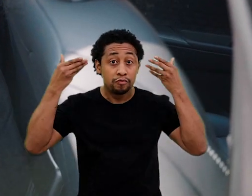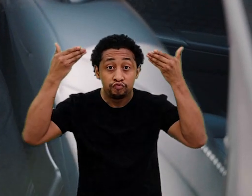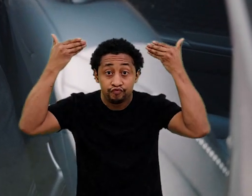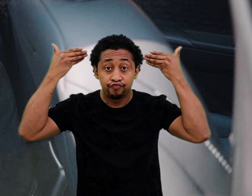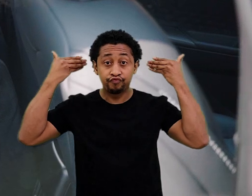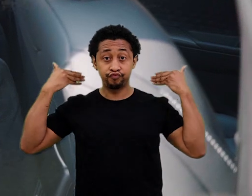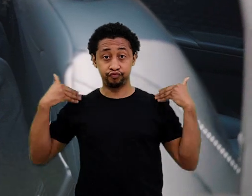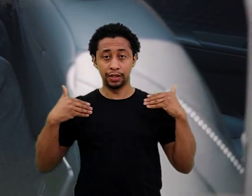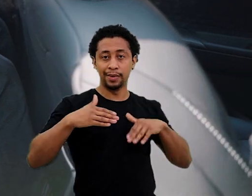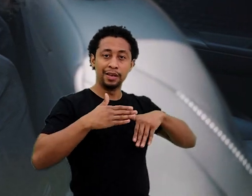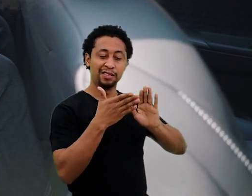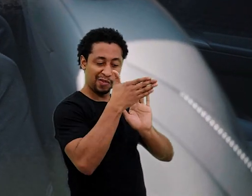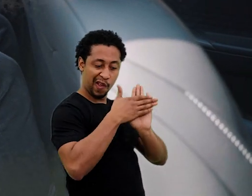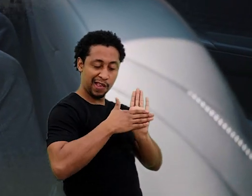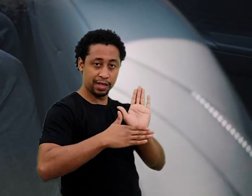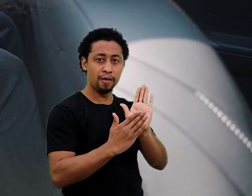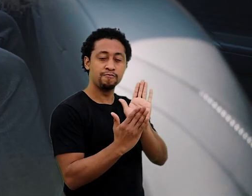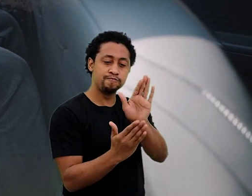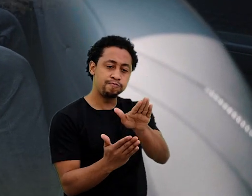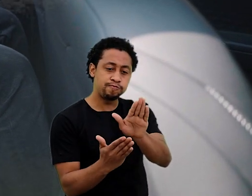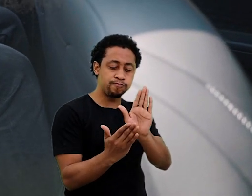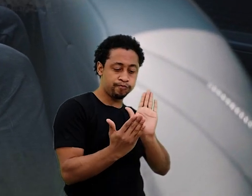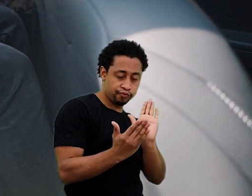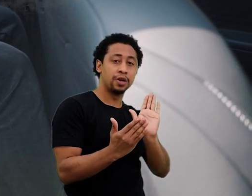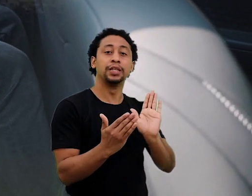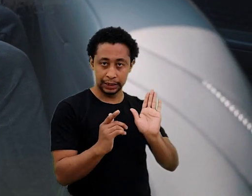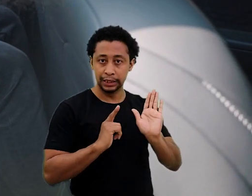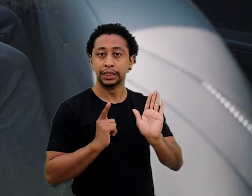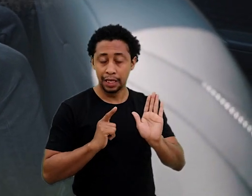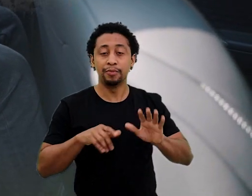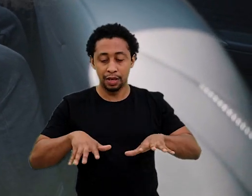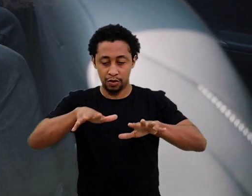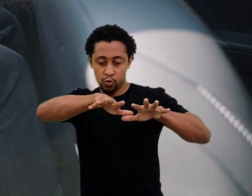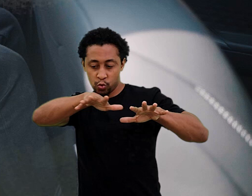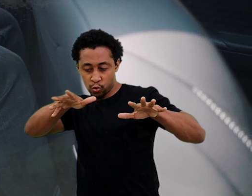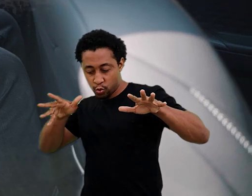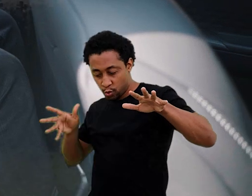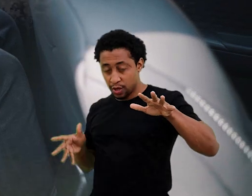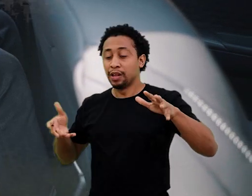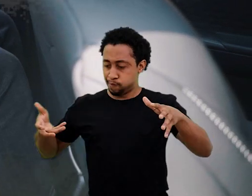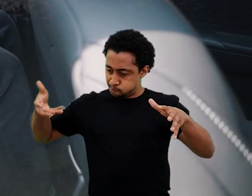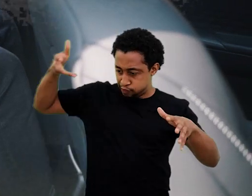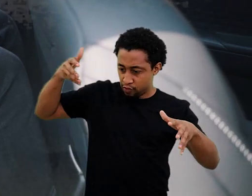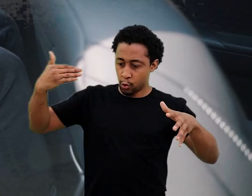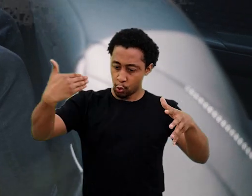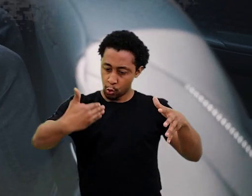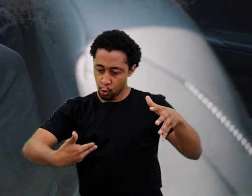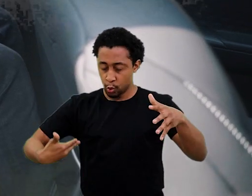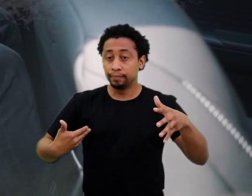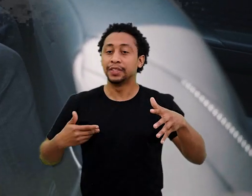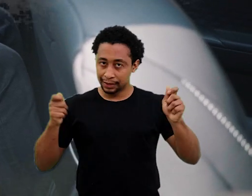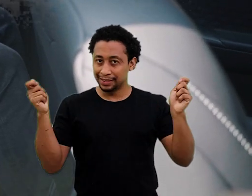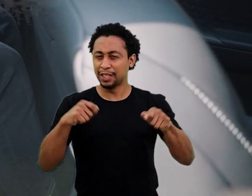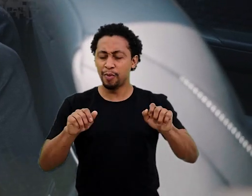mais reclinado, né? O departamento de design da Fiat pôde explorar um pouquinho melhor graças ao balanço traseiro mais longo, tinha porta-malas pra caramba, então deu ainda